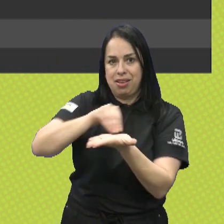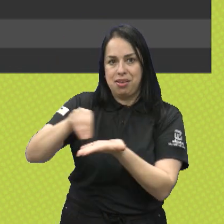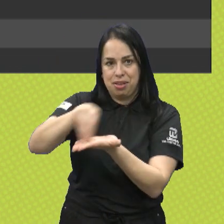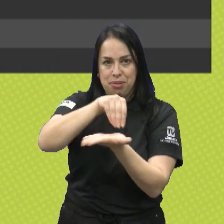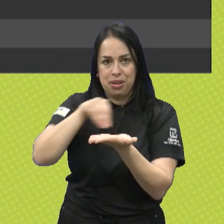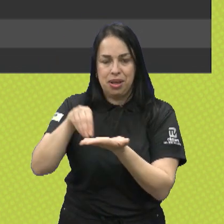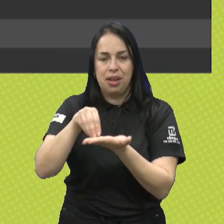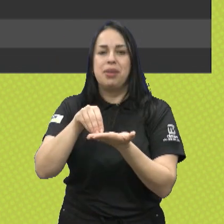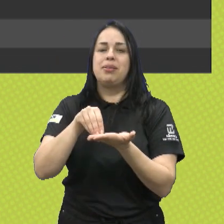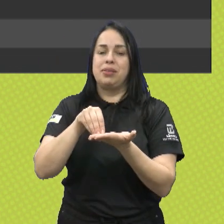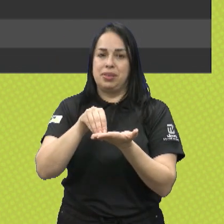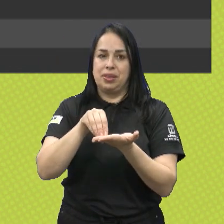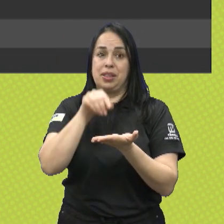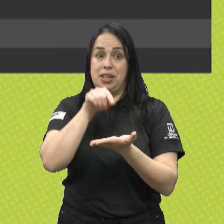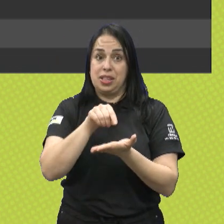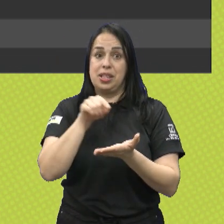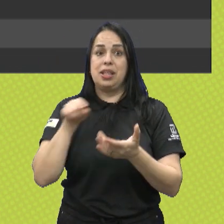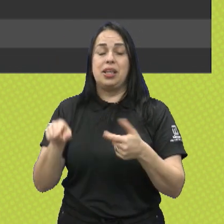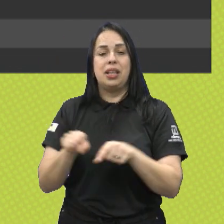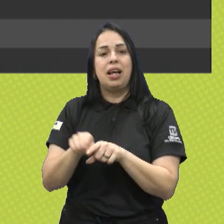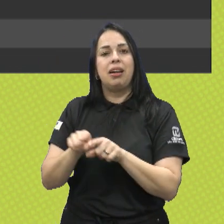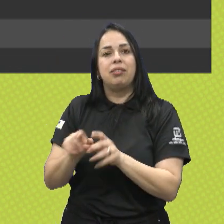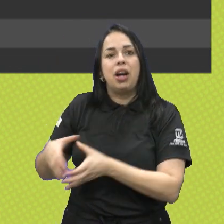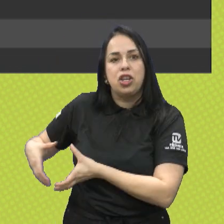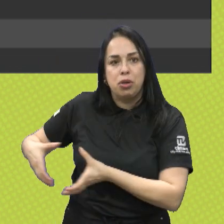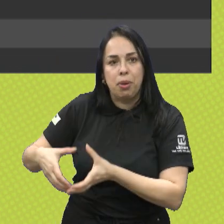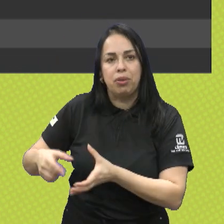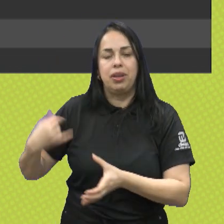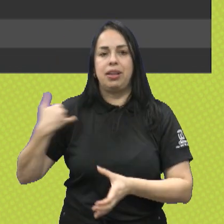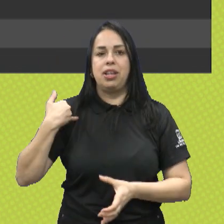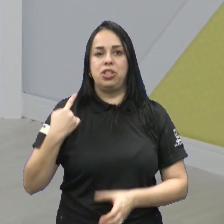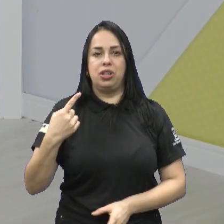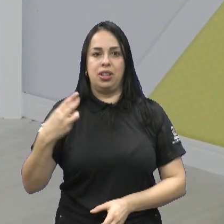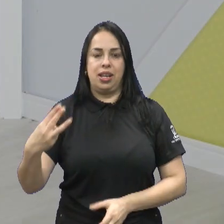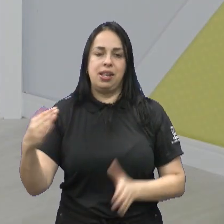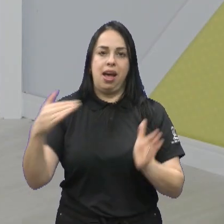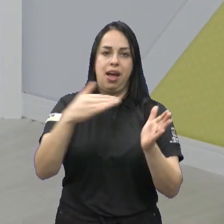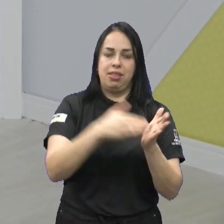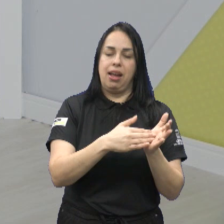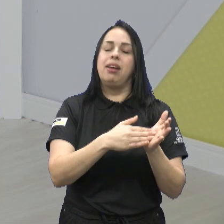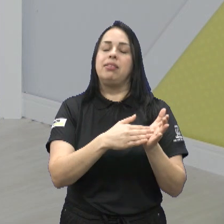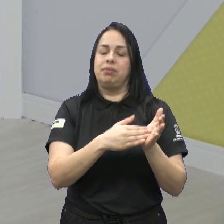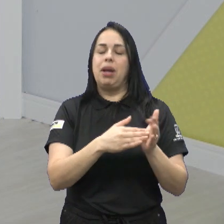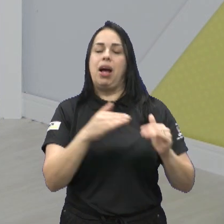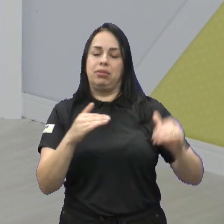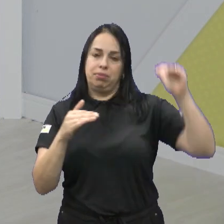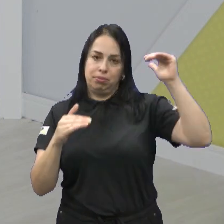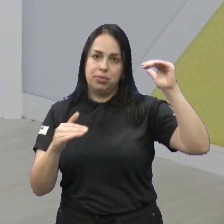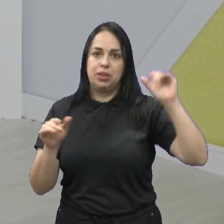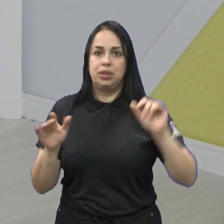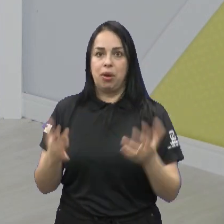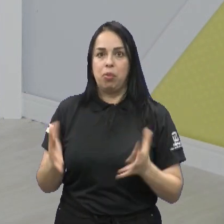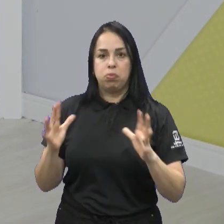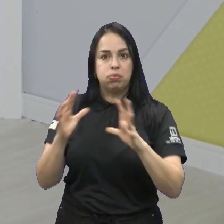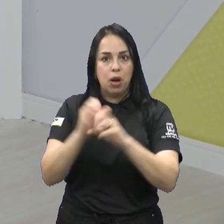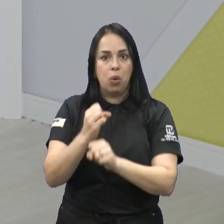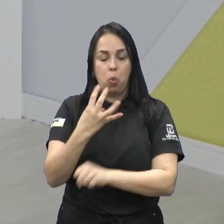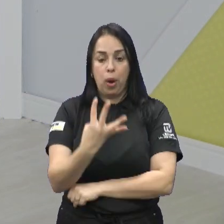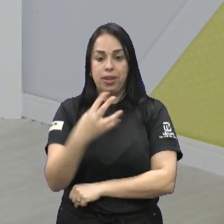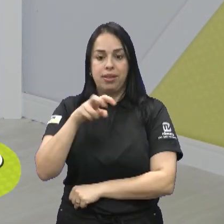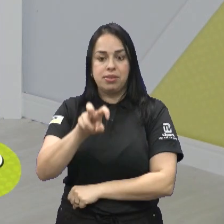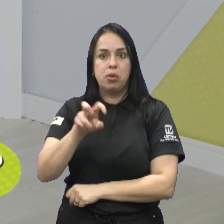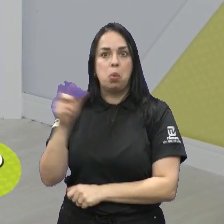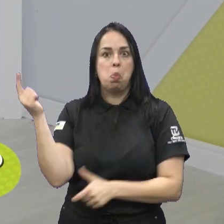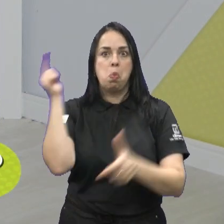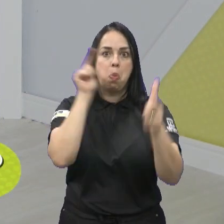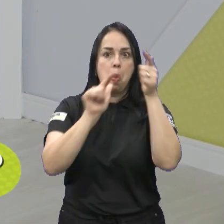categorias do sub-13 ao sub-21 aí mesclado. Então esses são os títulos de São José dos Campos, os 45 pódios de São José